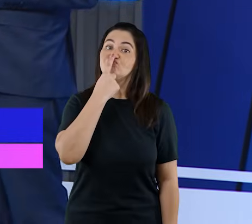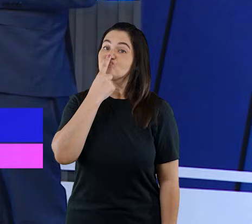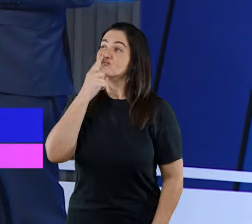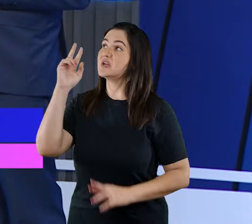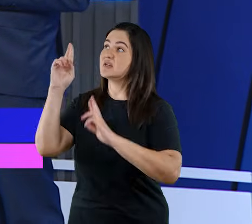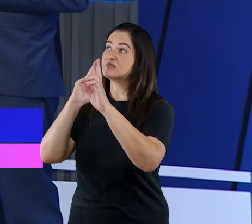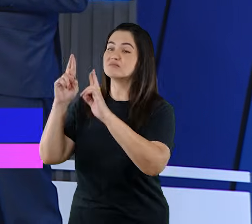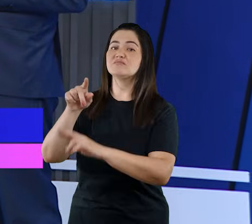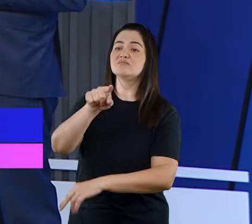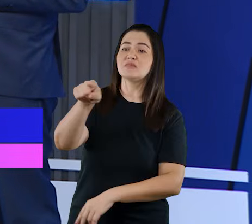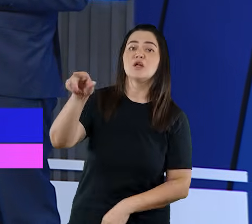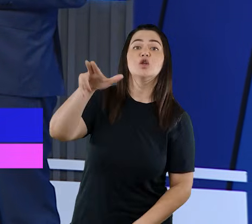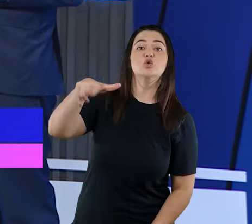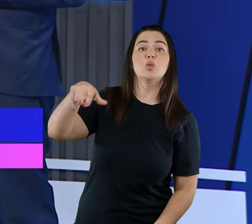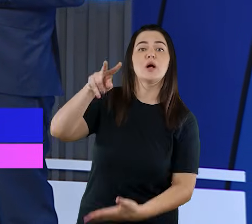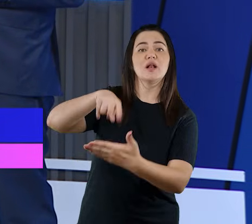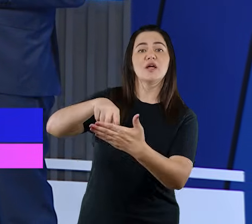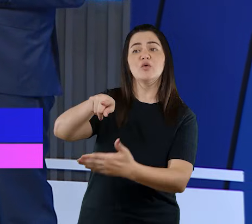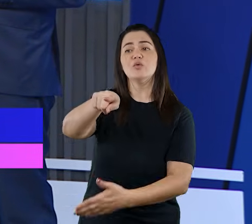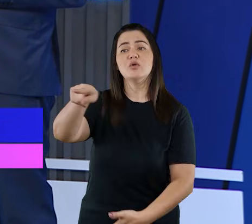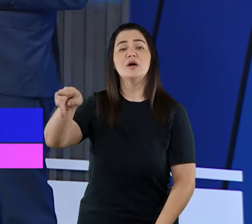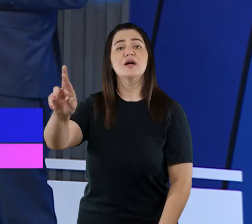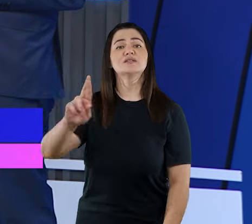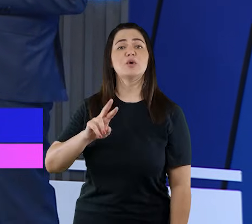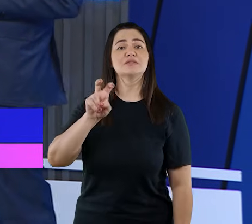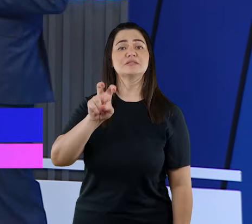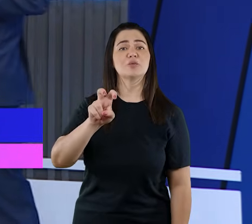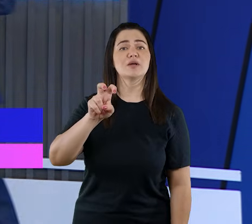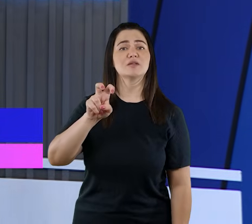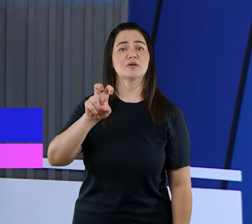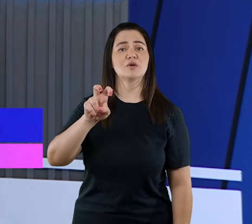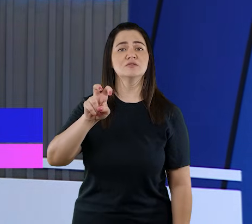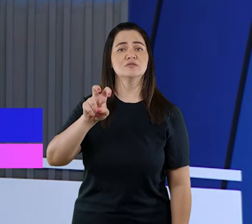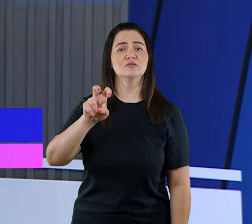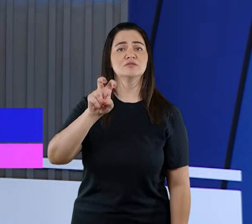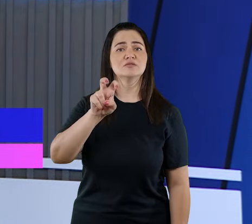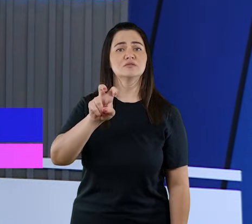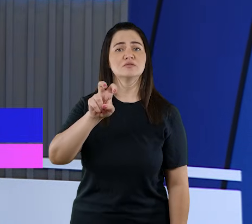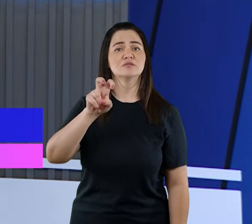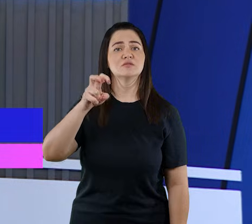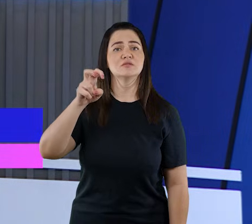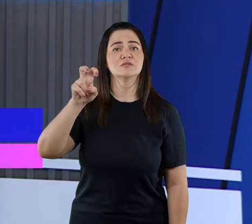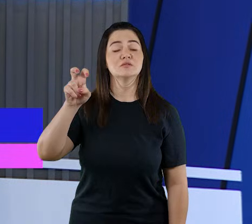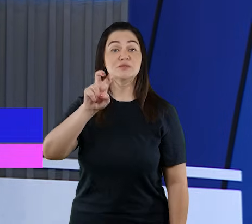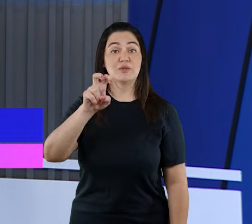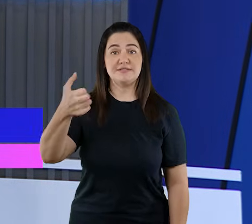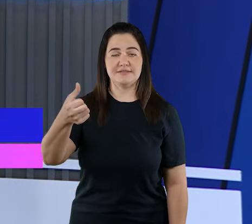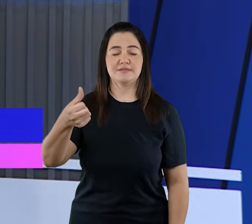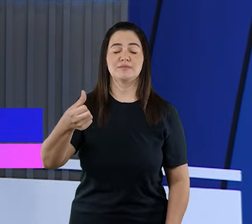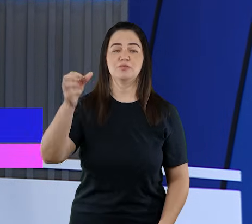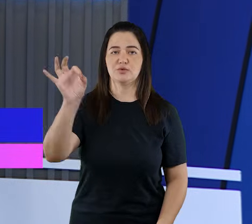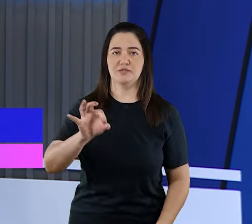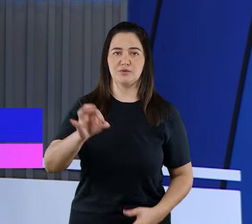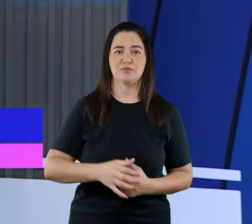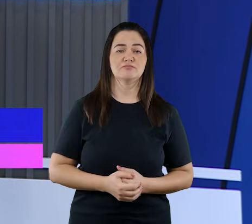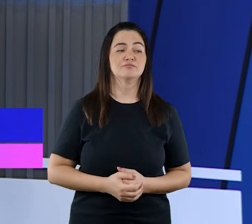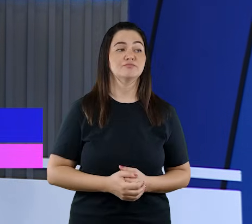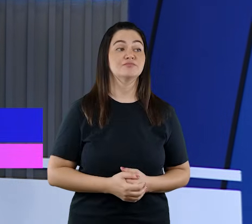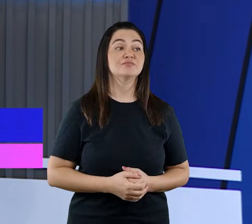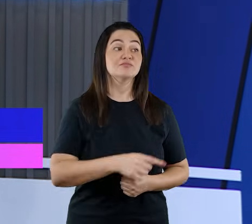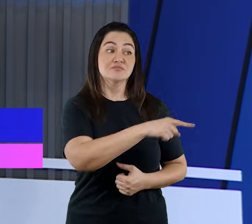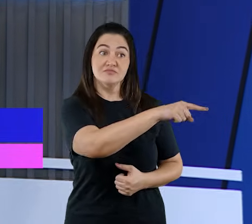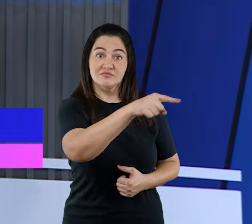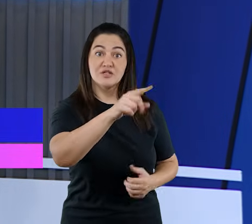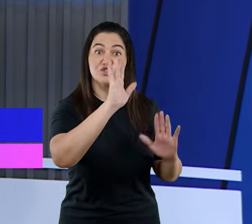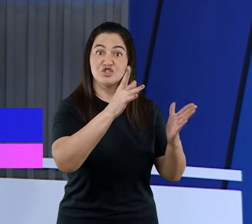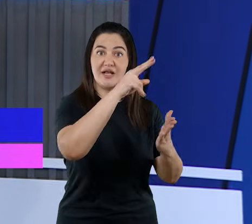não leem, 56 falam assim, eu tenho um relacionamento íntimo com Jesus. Daqueles que leem Ellen White, 24% deles dizem que